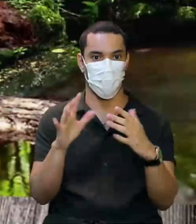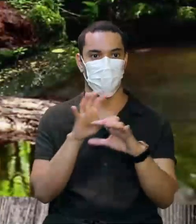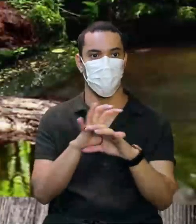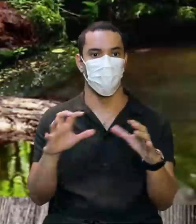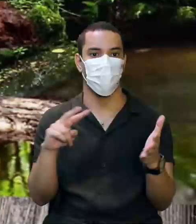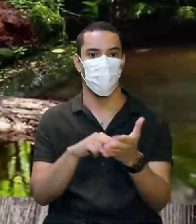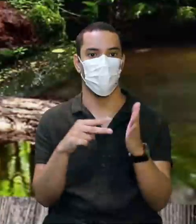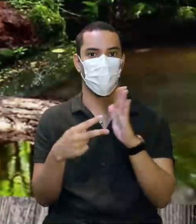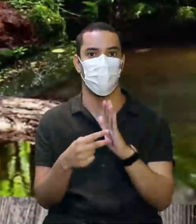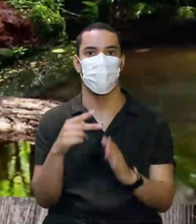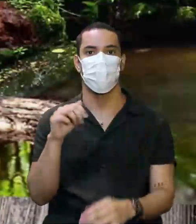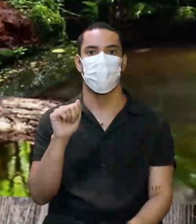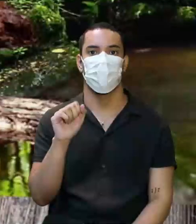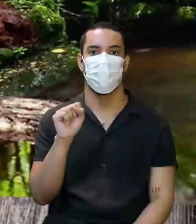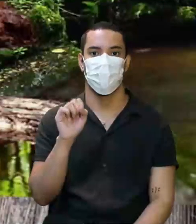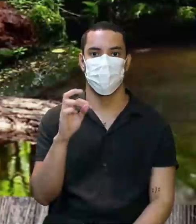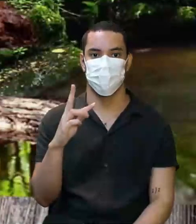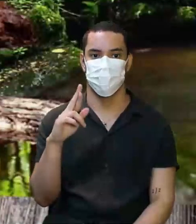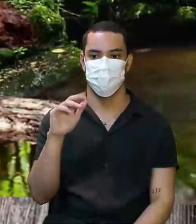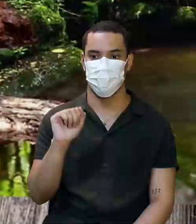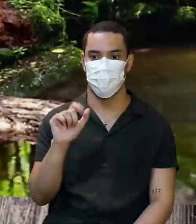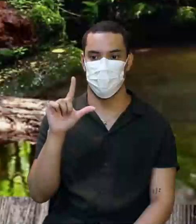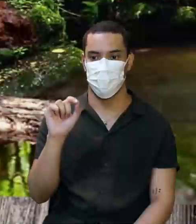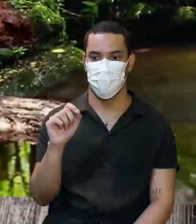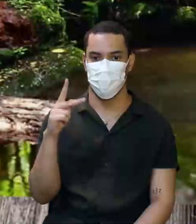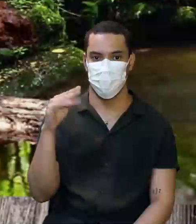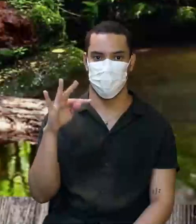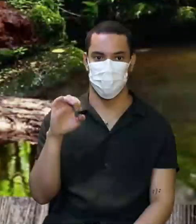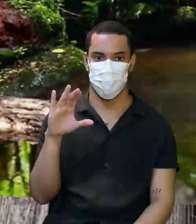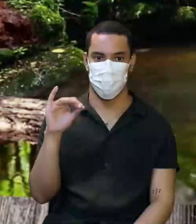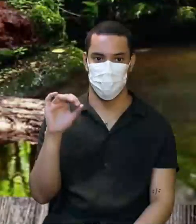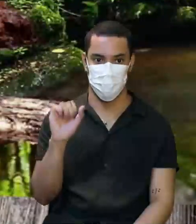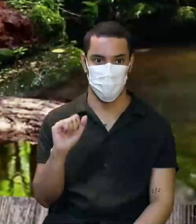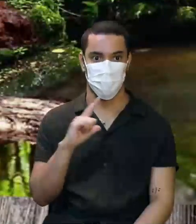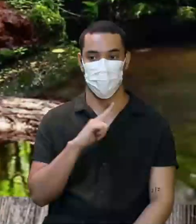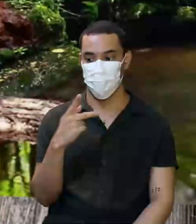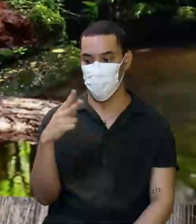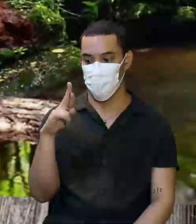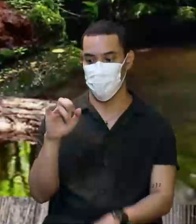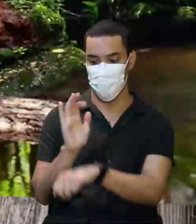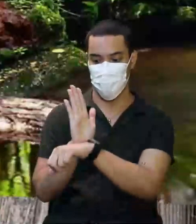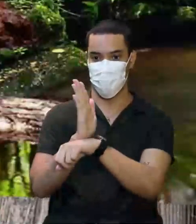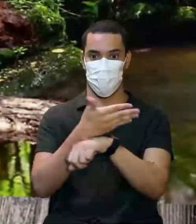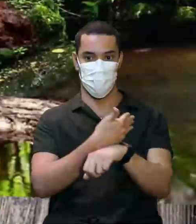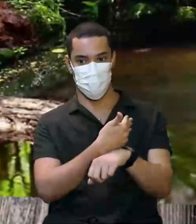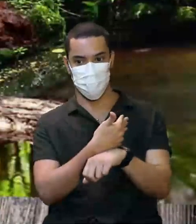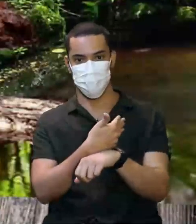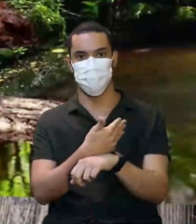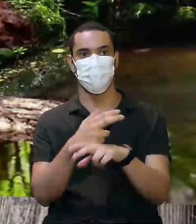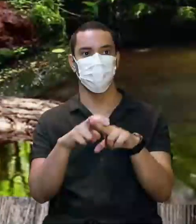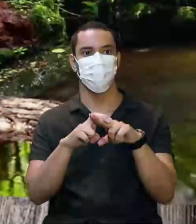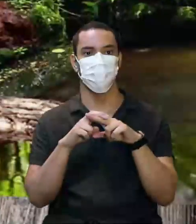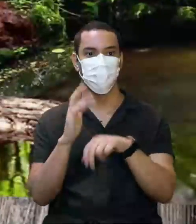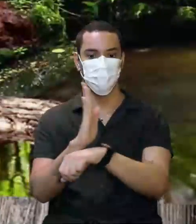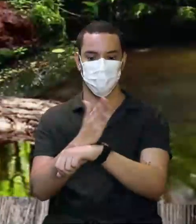hominídeos foi os australopitecos, mas a gente teve um pré, que foi aquele, né, inicial.